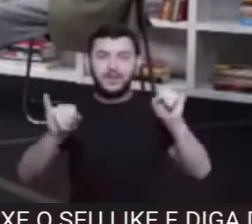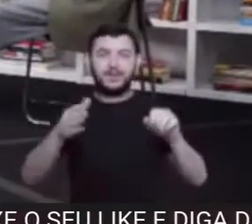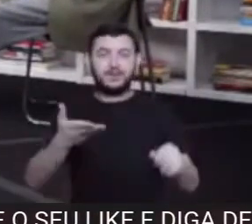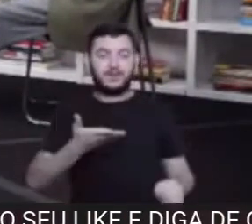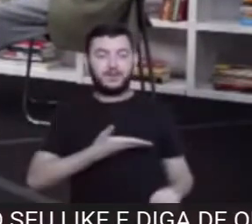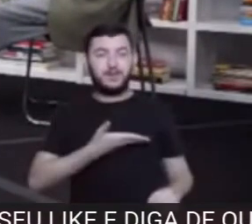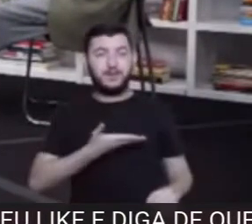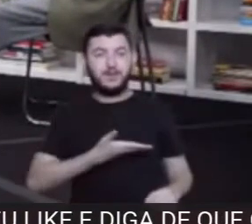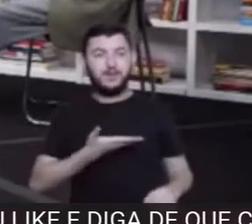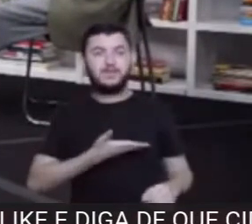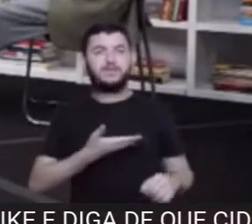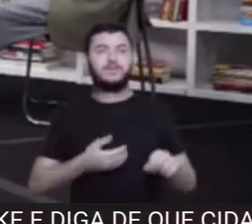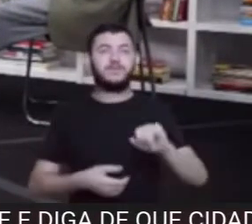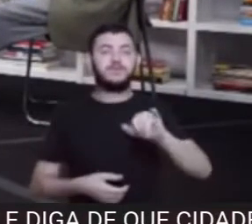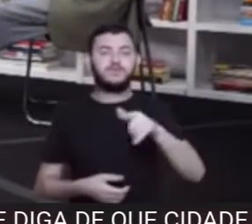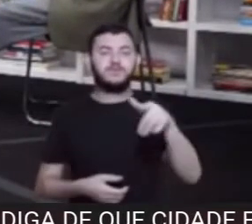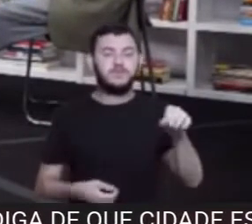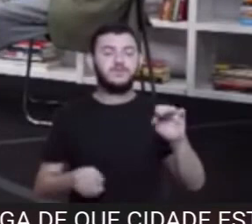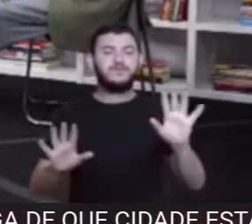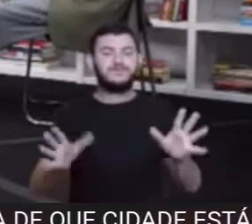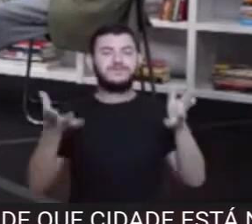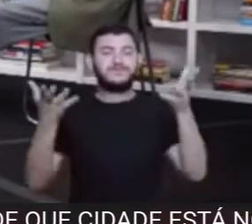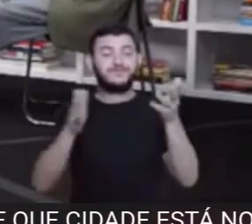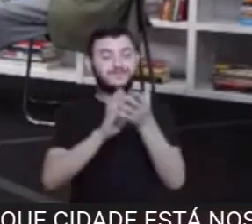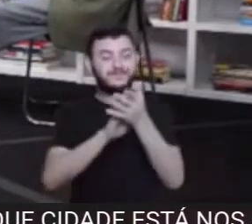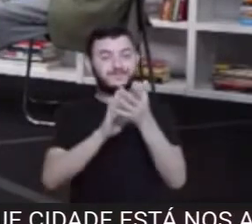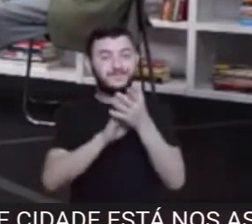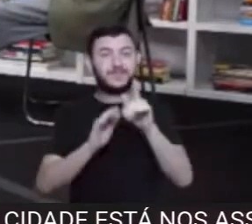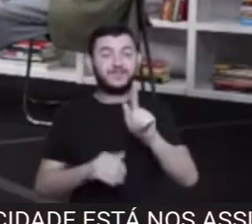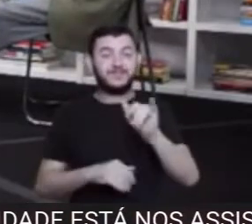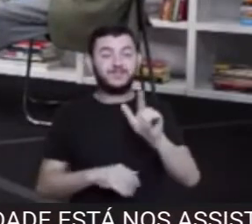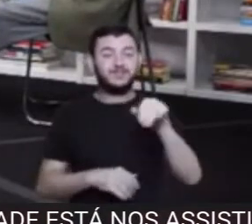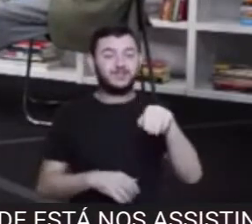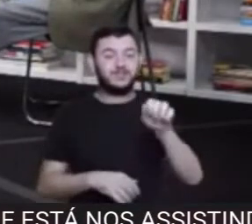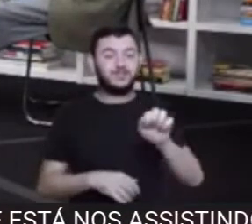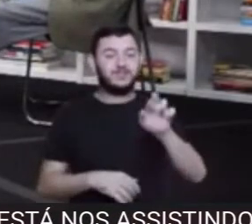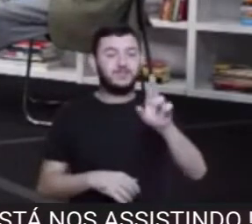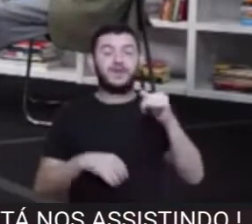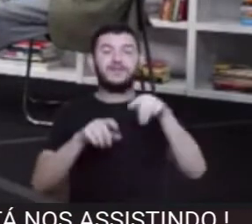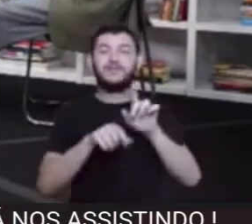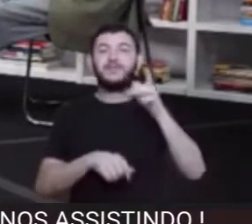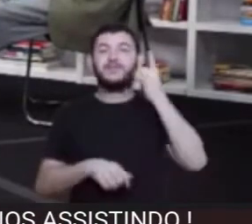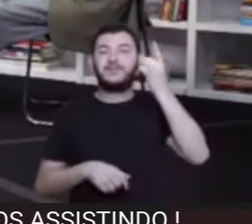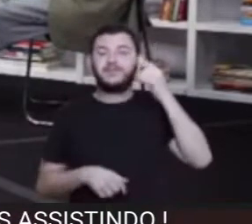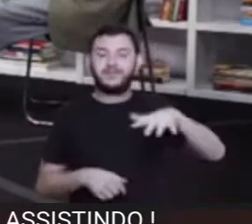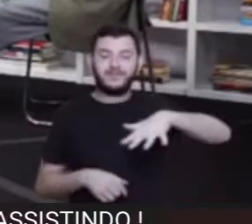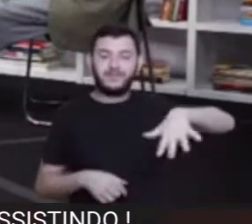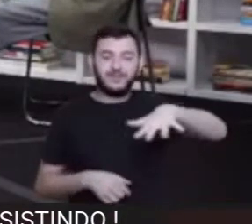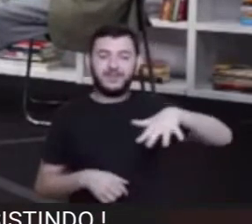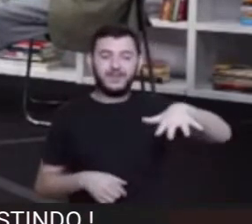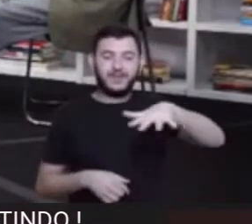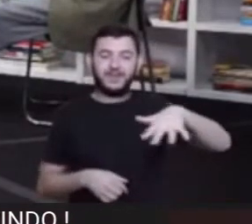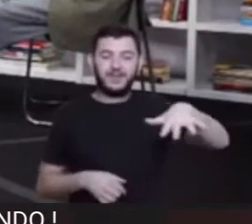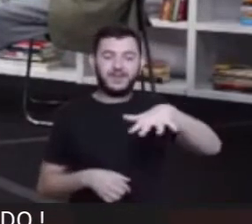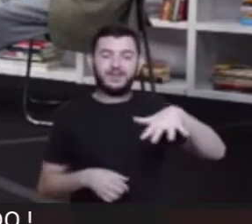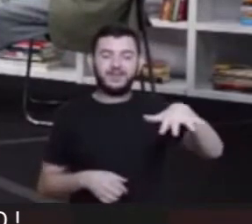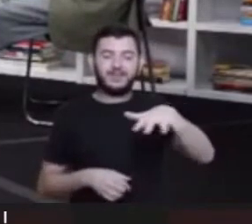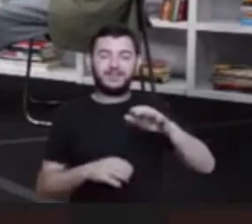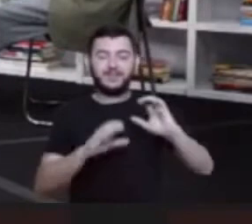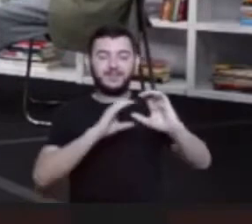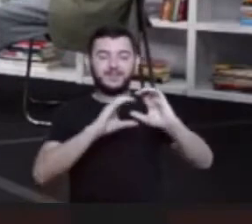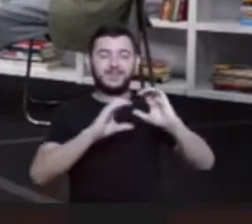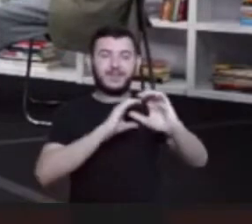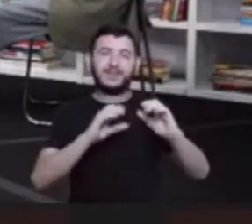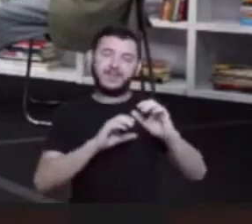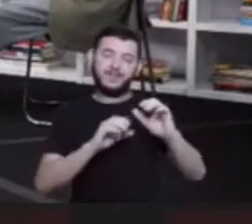faz aniversário. Parabéns, Gilmar, nosso secretário de comunicação. Em seu nome, saudar toda a equipe. E falar para quem